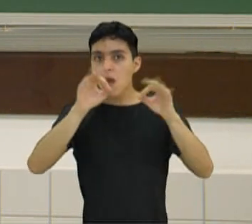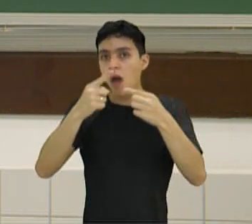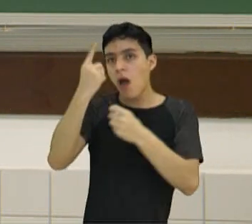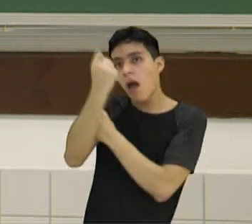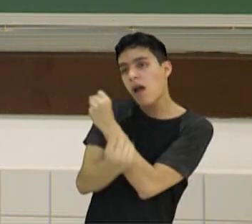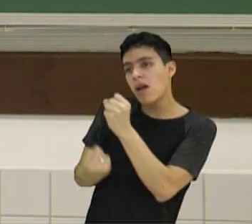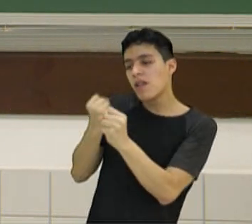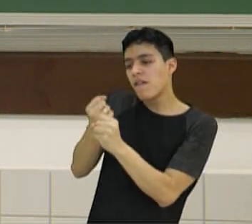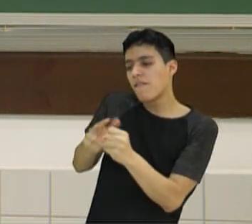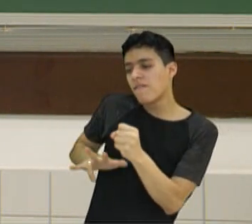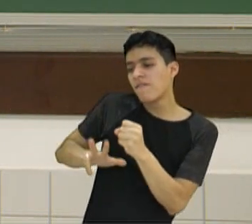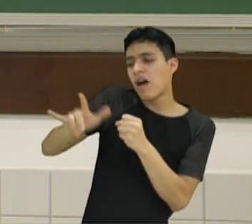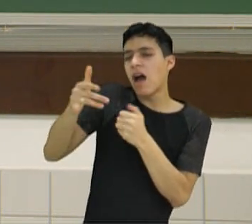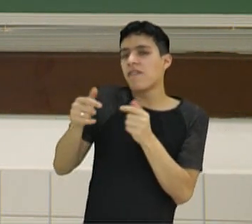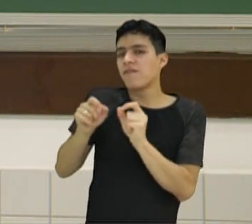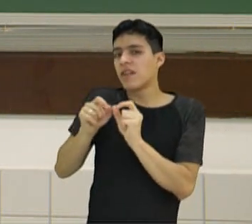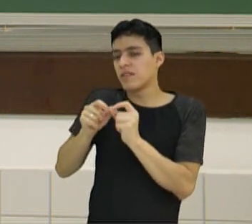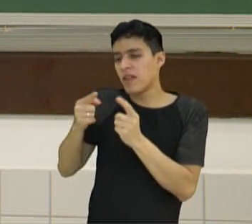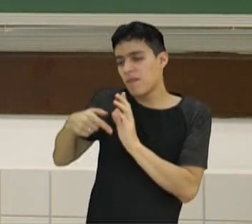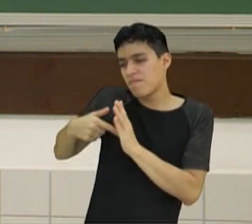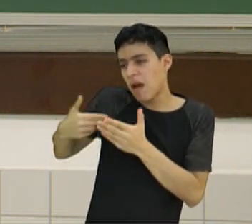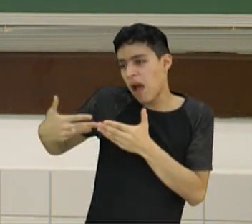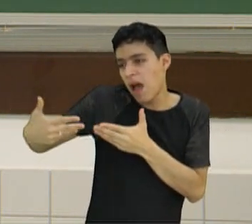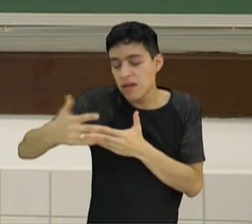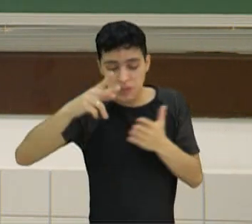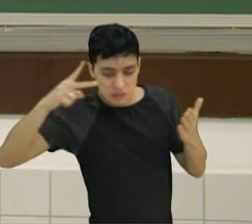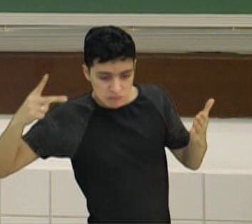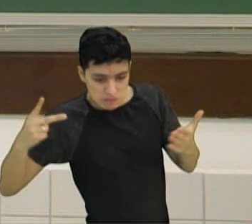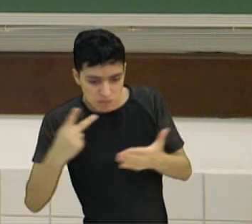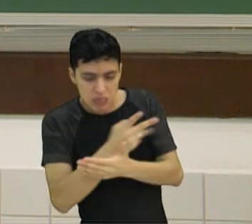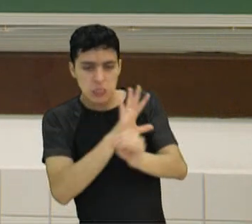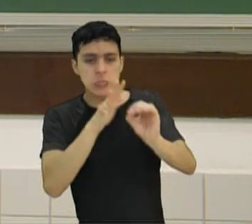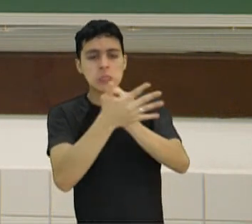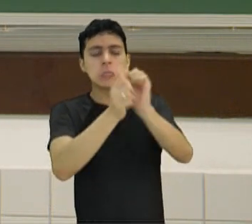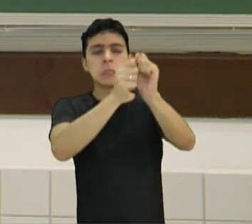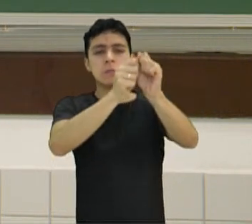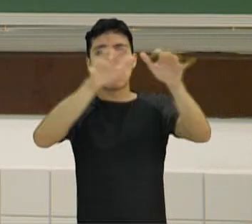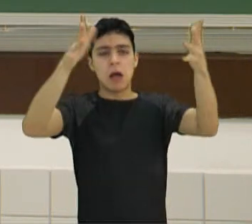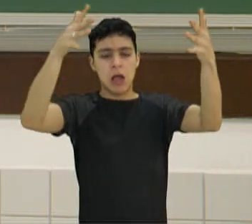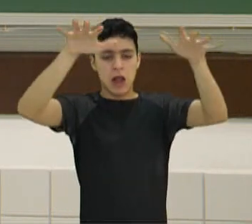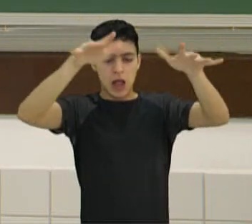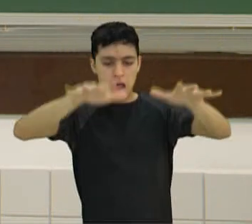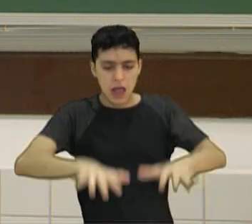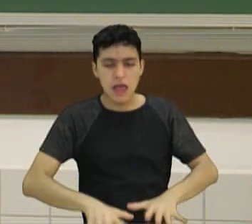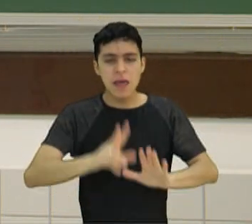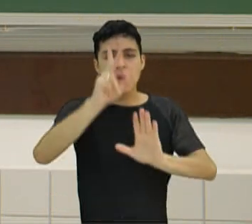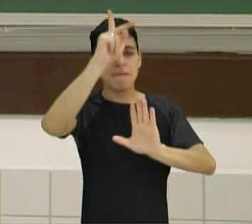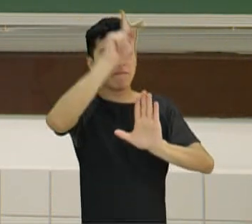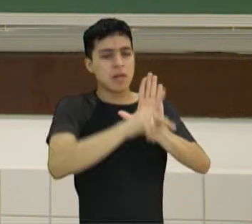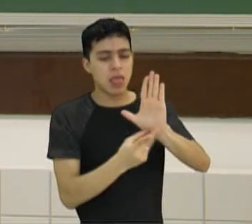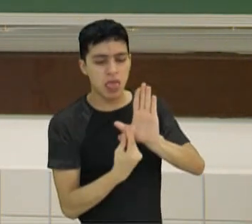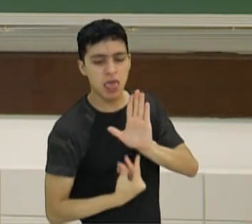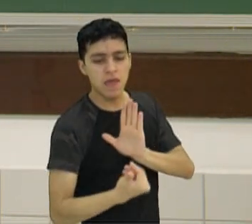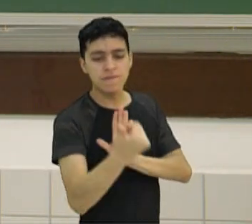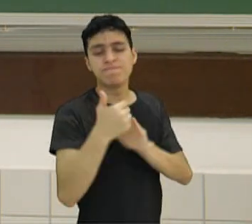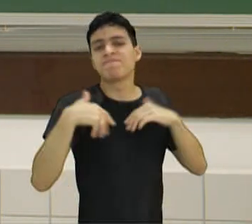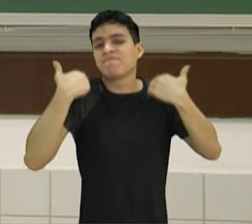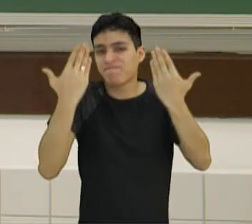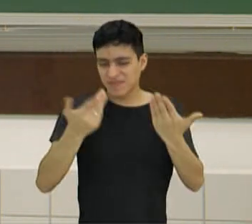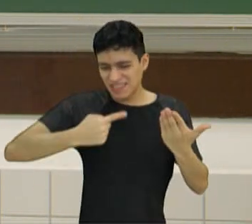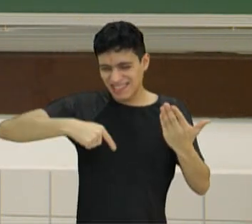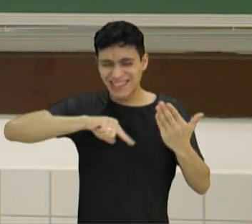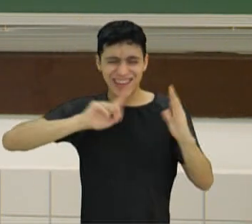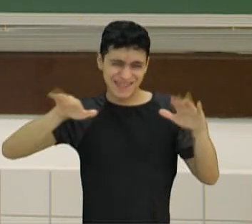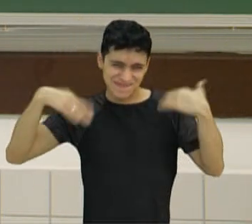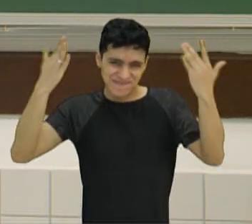coisa vem fazer, você, planos, e de repente veio esse vírus e pronto, colocou tudo abaixo, não é verdade? Então, por mais que a gente se programe, a